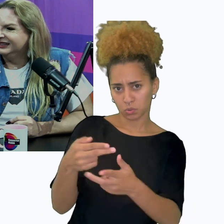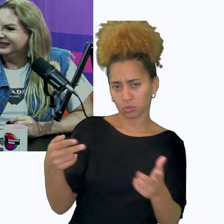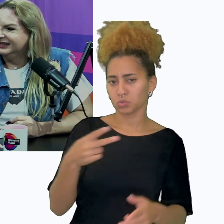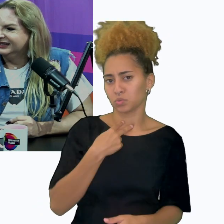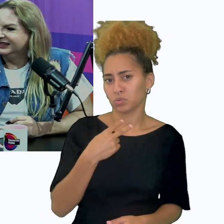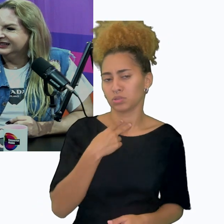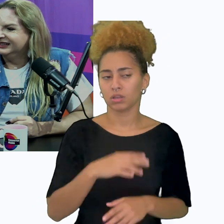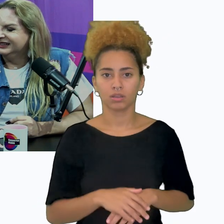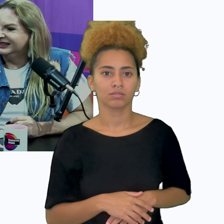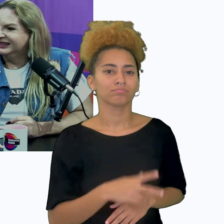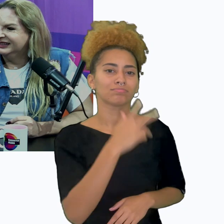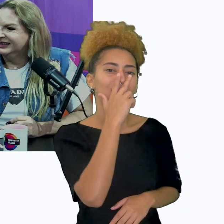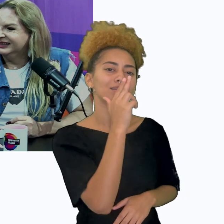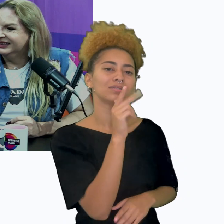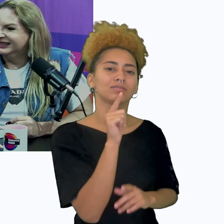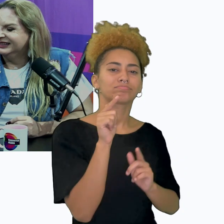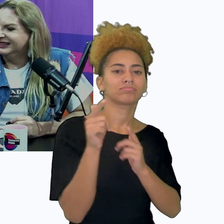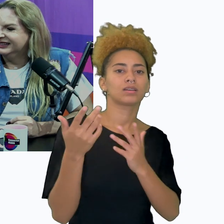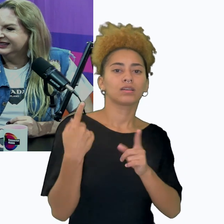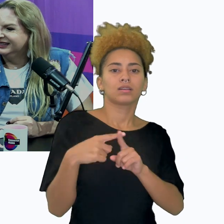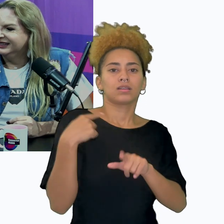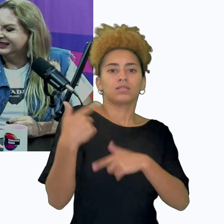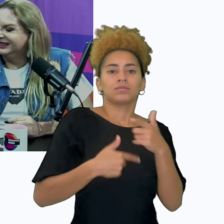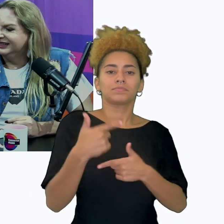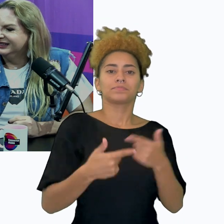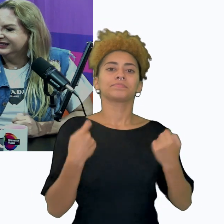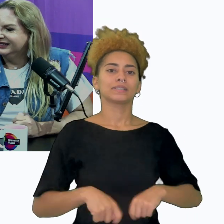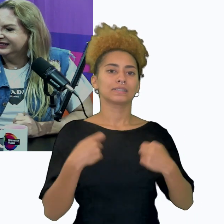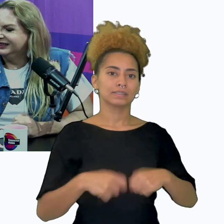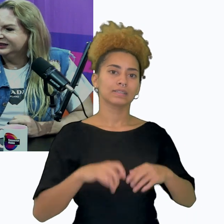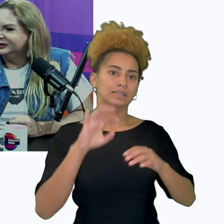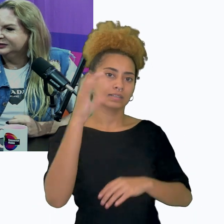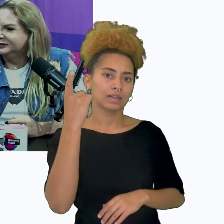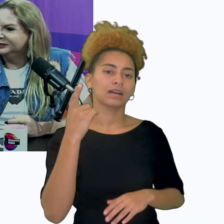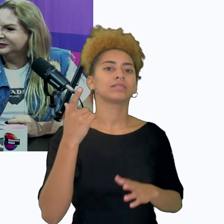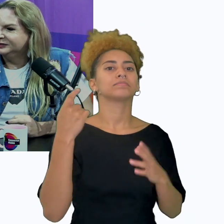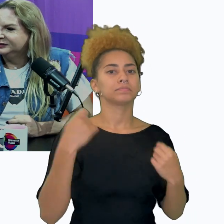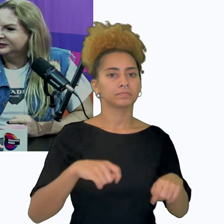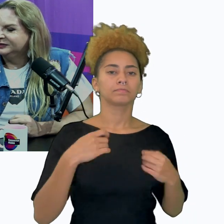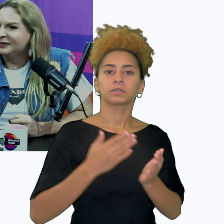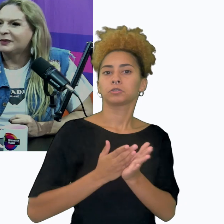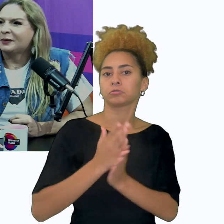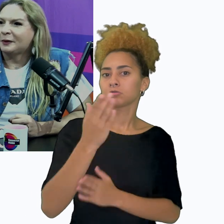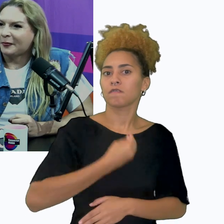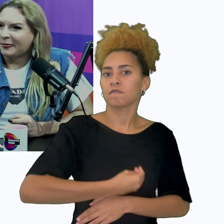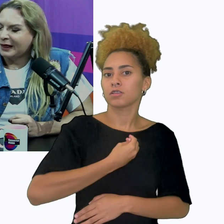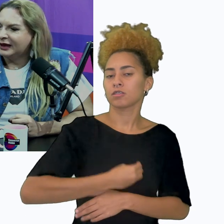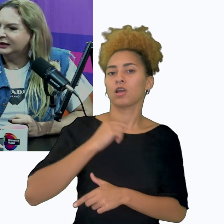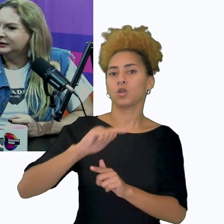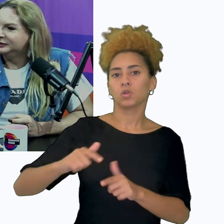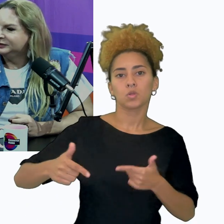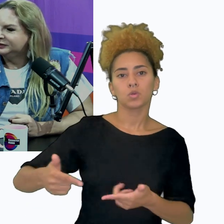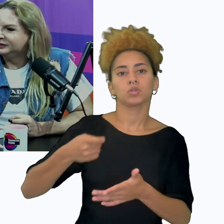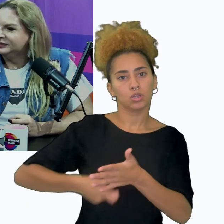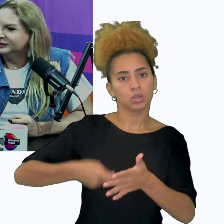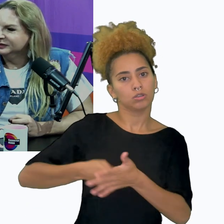alergia, esse produto eu não posso fazer. Sabe, aí a gente precisa trabalhar realmente, né? Toda a vida foi trabalhar, foi um trabalho. Minha vida